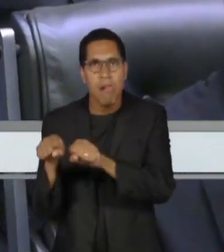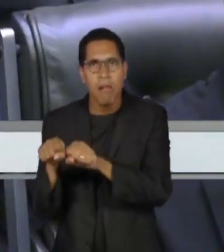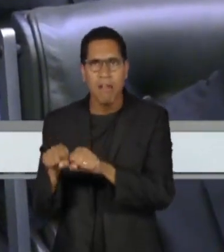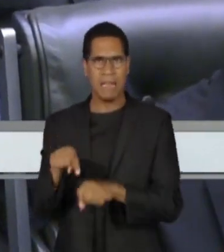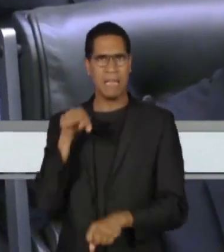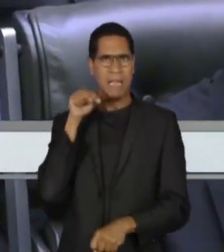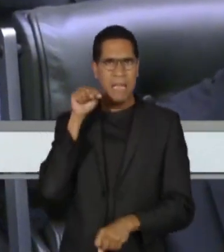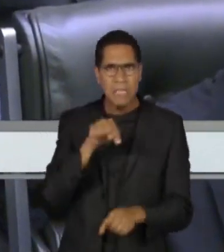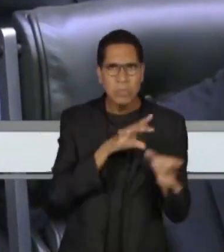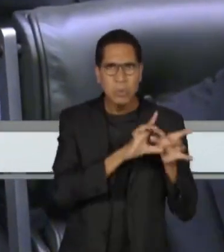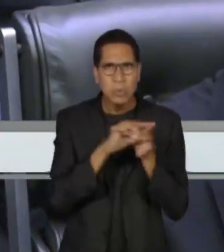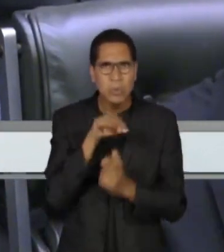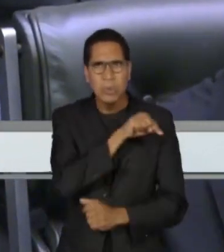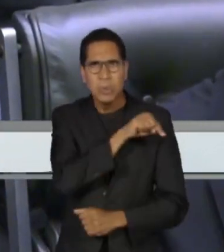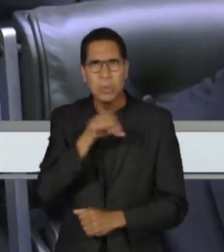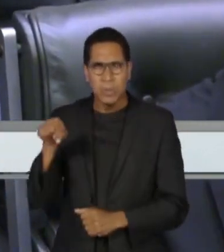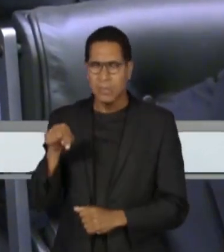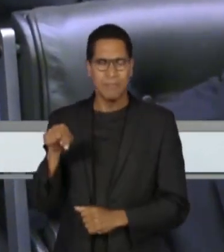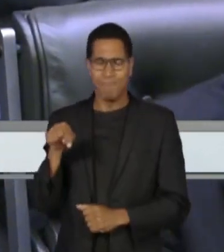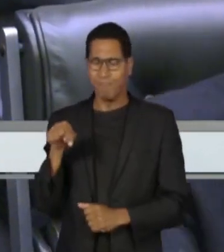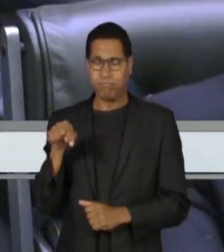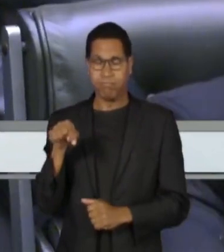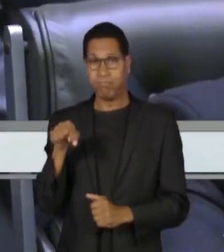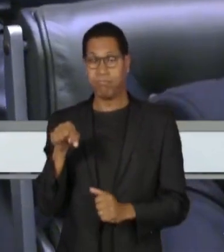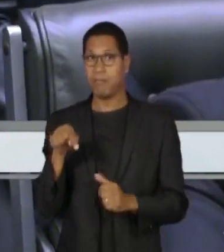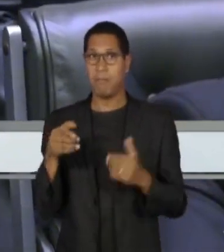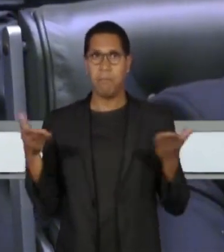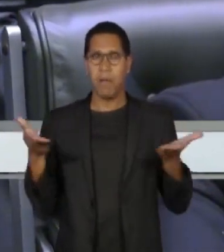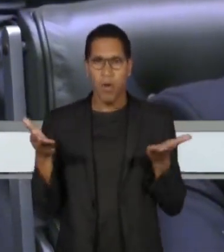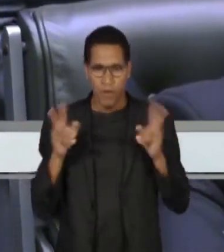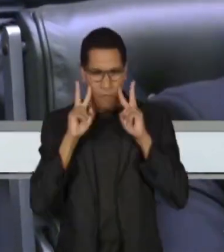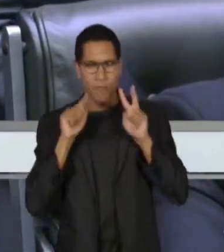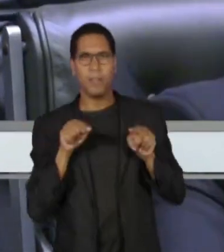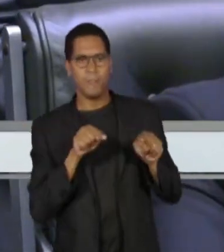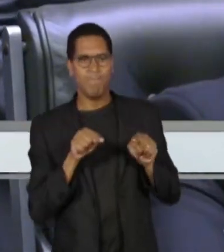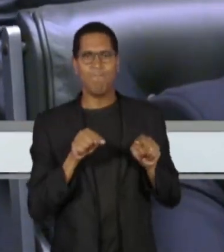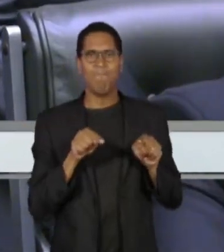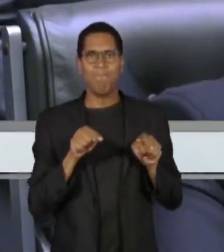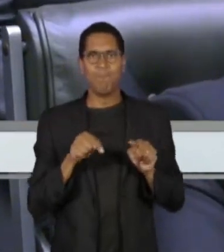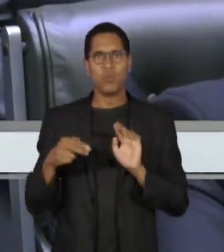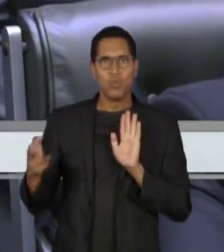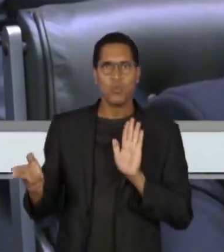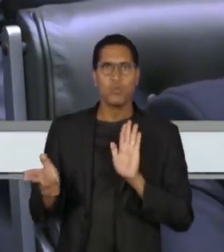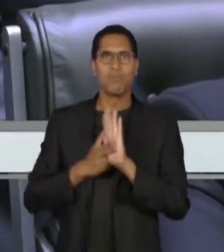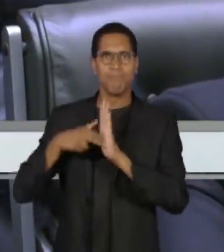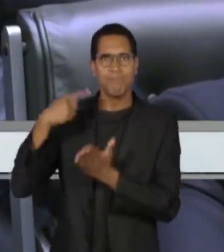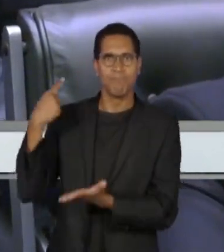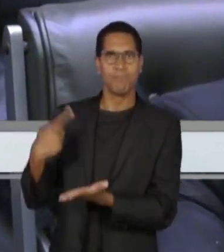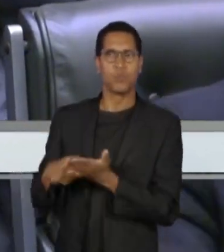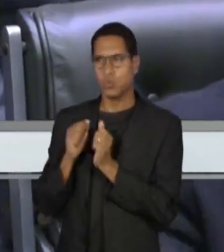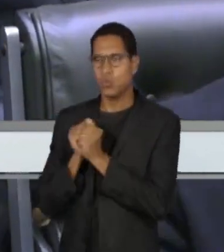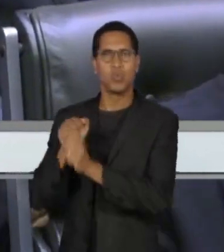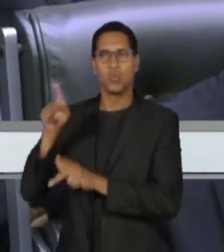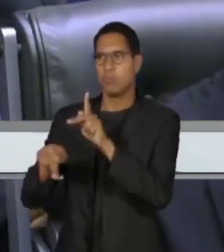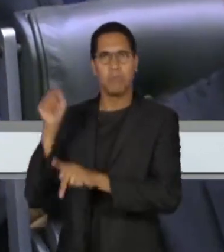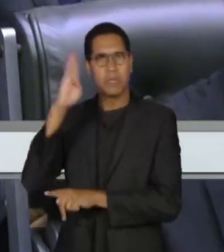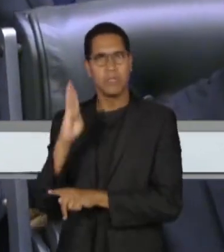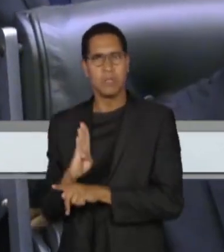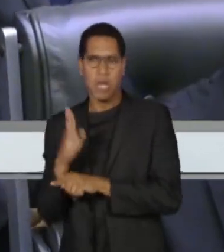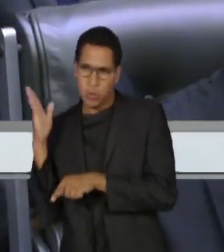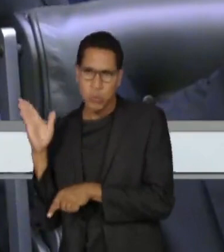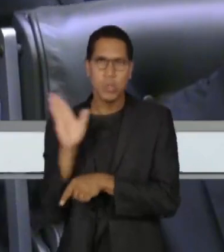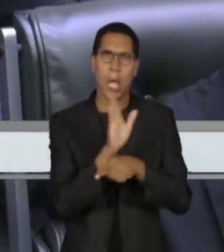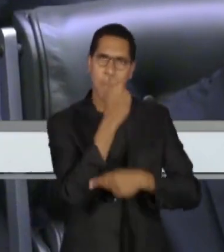estas terríveis ruínas que assumo o compromisso de, junto com o povo brasileiro, reconstruir o país e